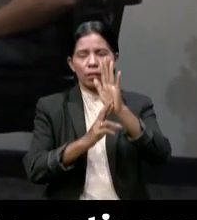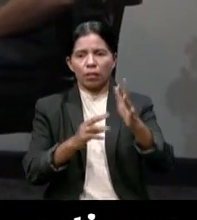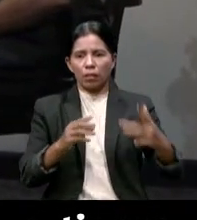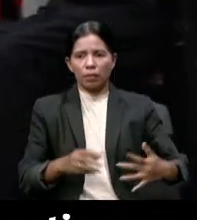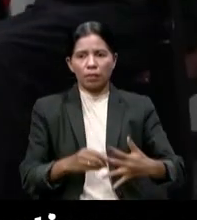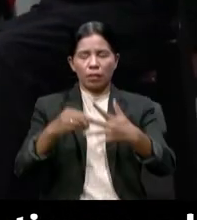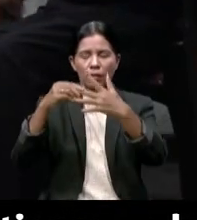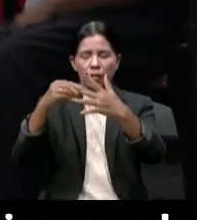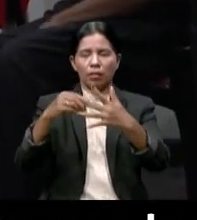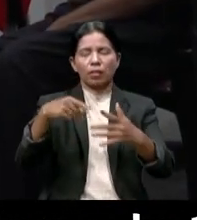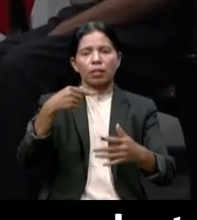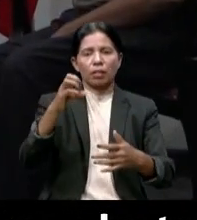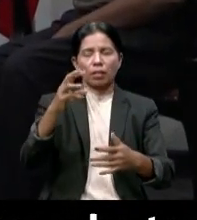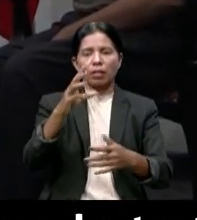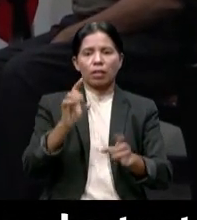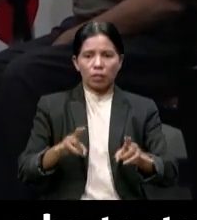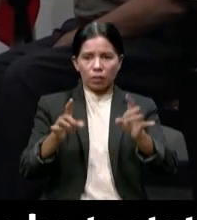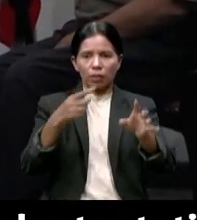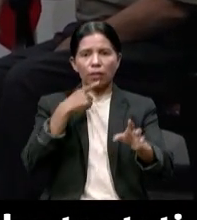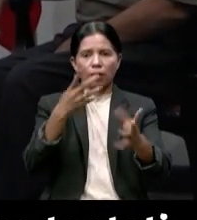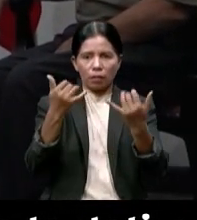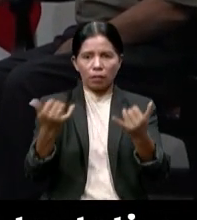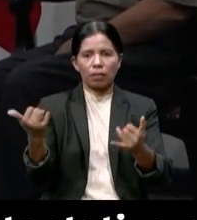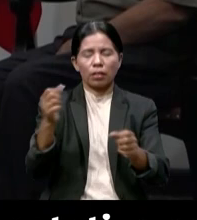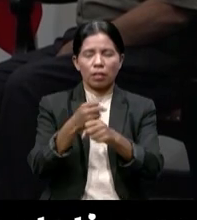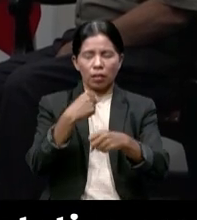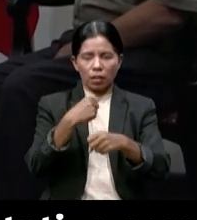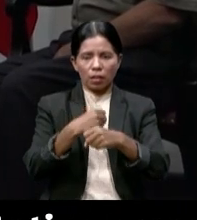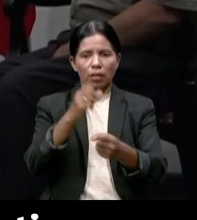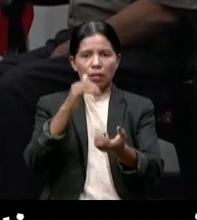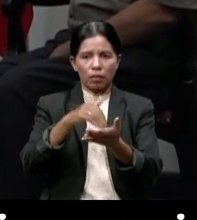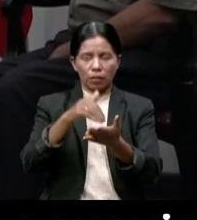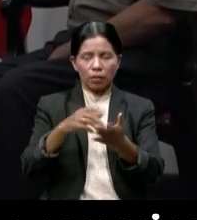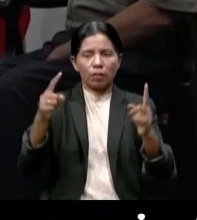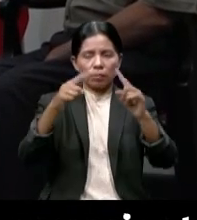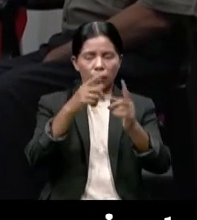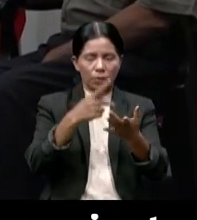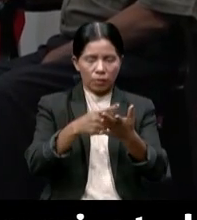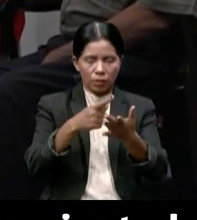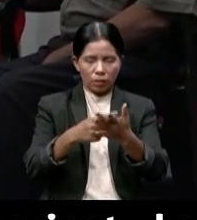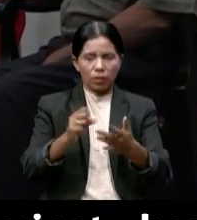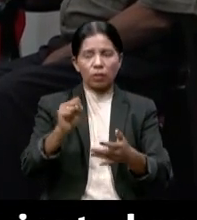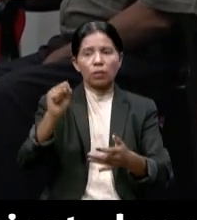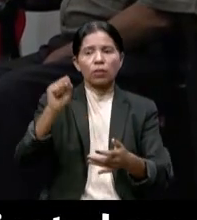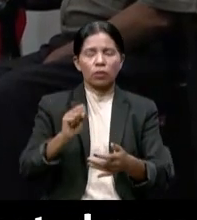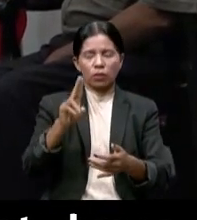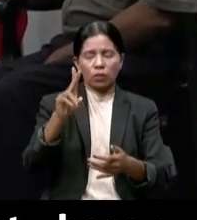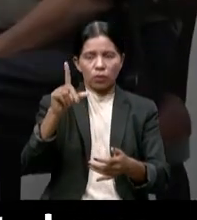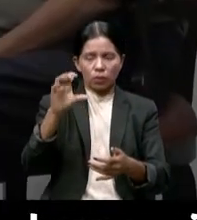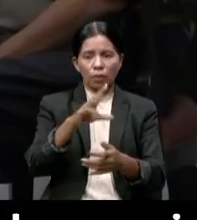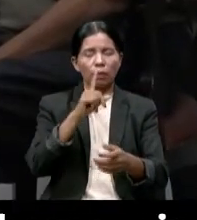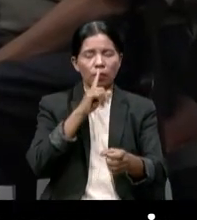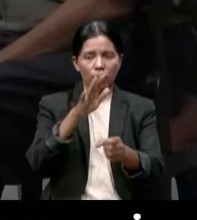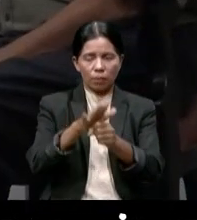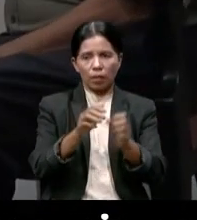especial Greater Sunrise Australia Teten, dadão né sirahalo hela estudo ba projeto Costa Sul, no nene promete e a tempo badak